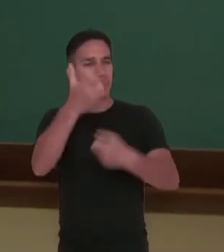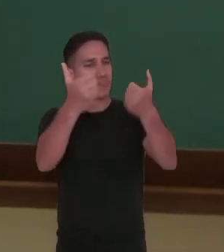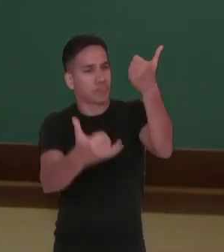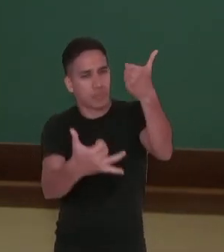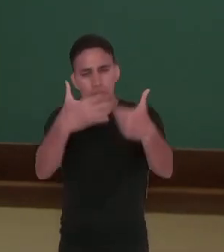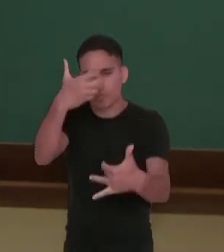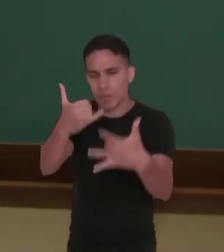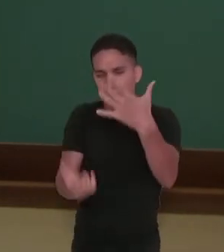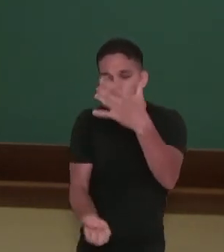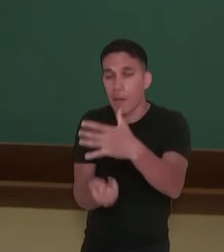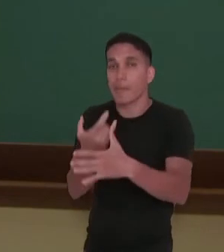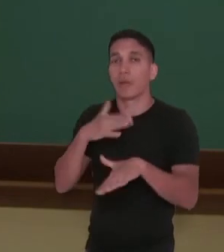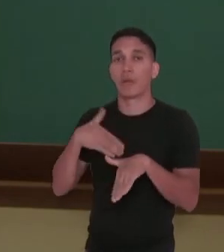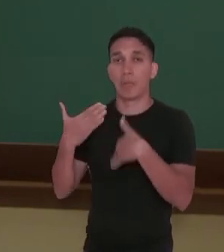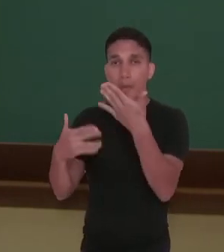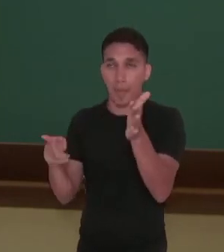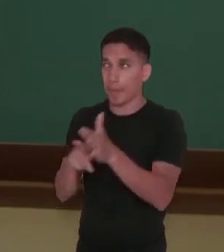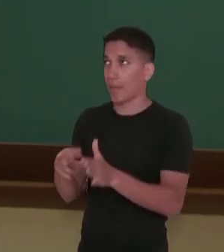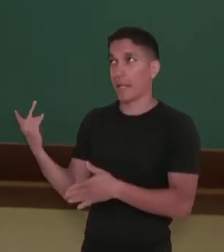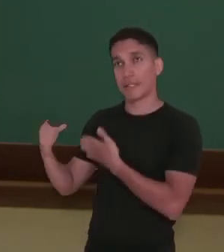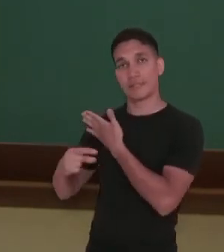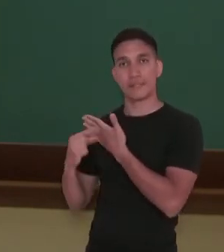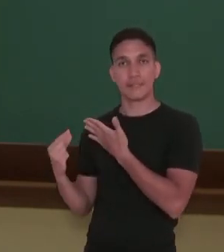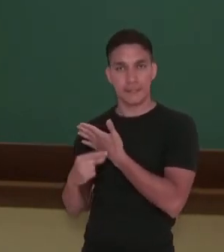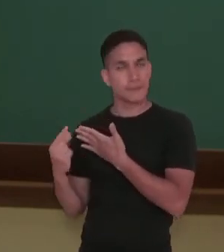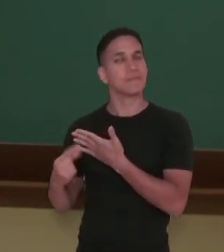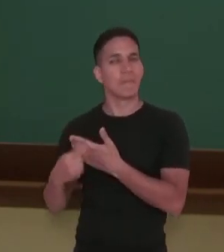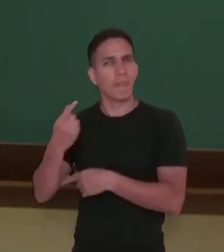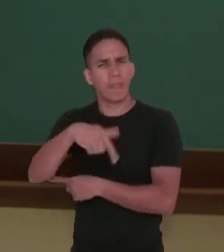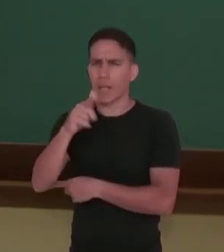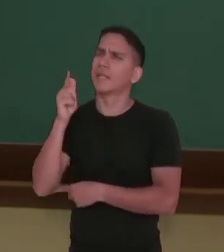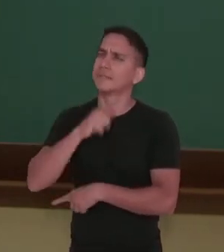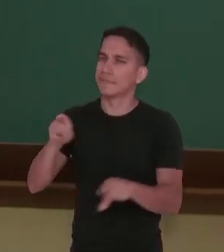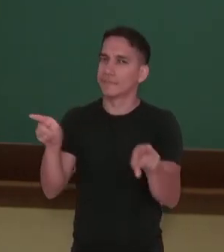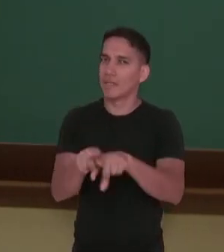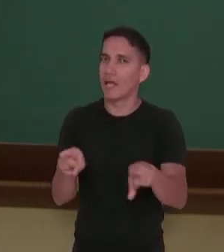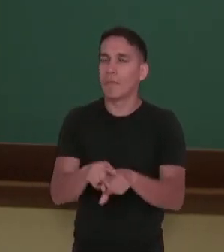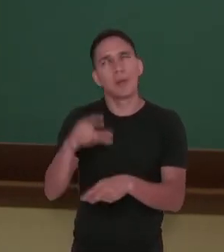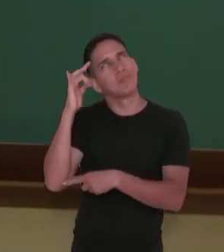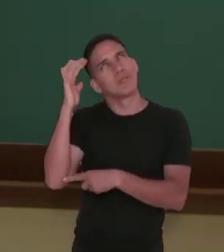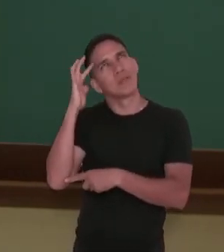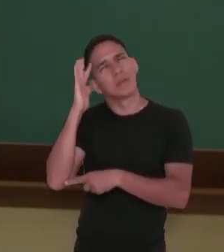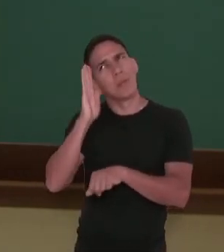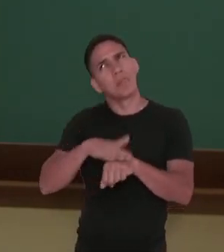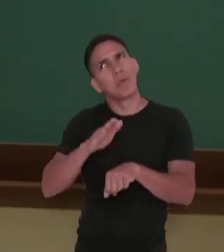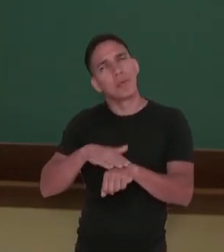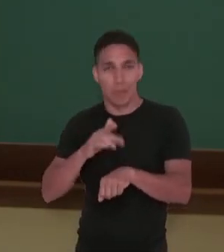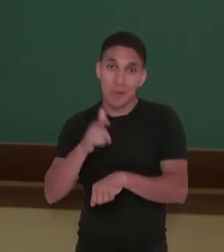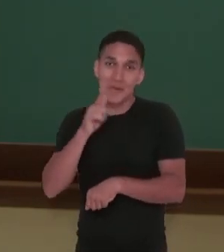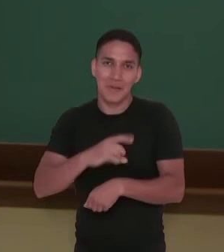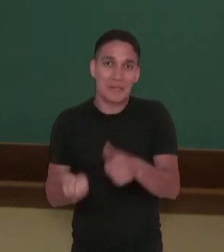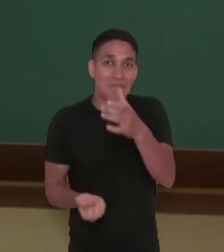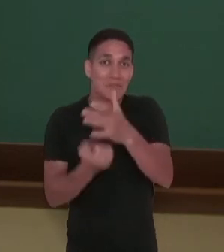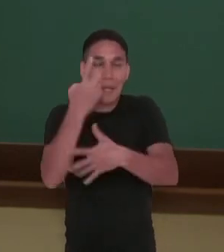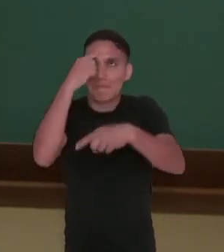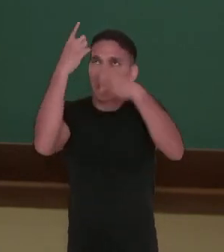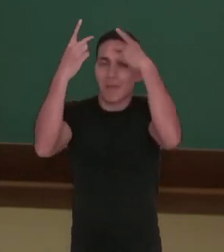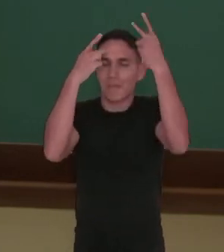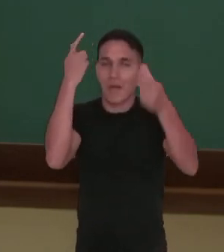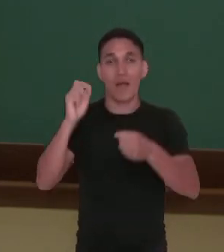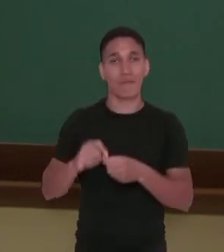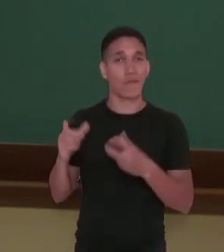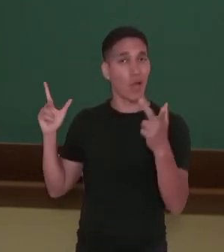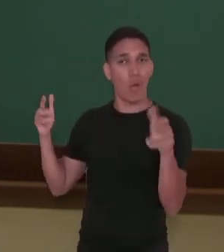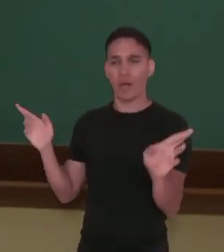processo de criação do nosso artista Shintaro Ohata, você também começa a pensar em algo que você possa criar trabalhando